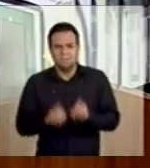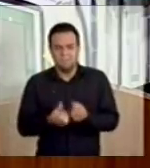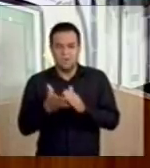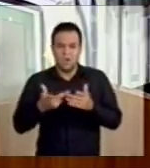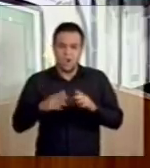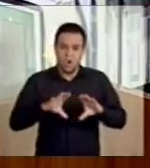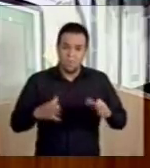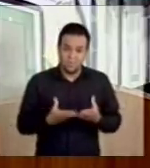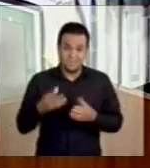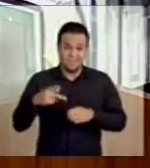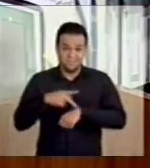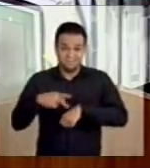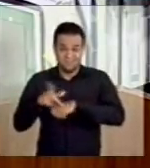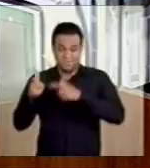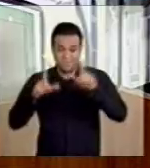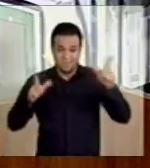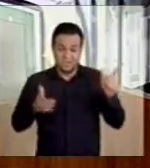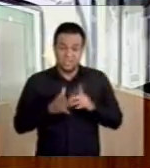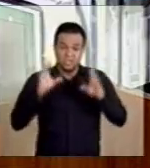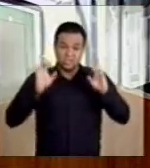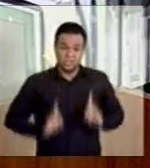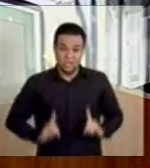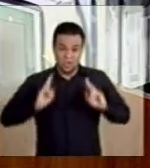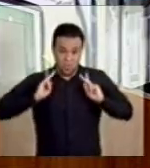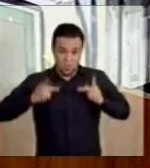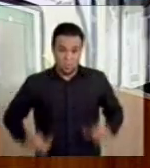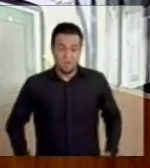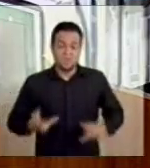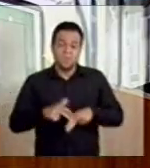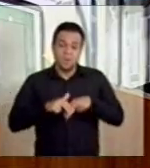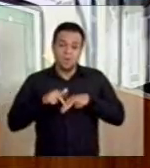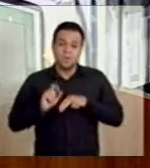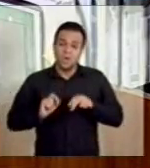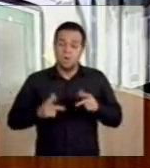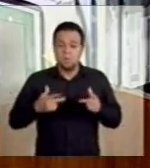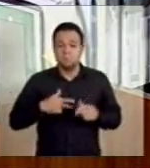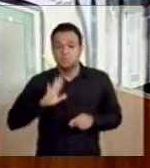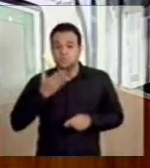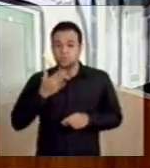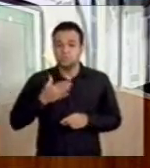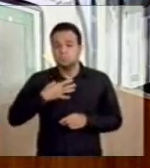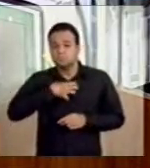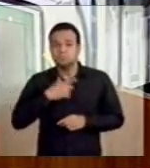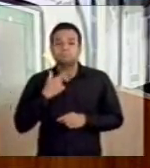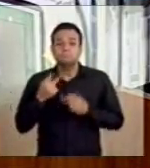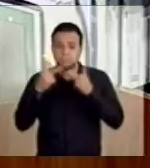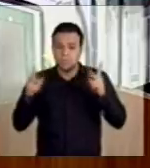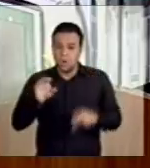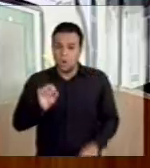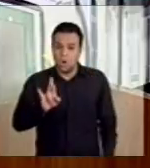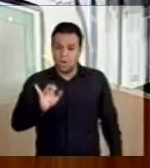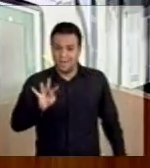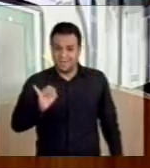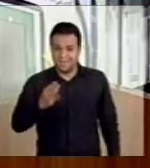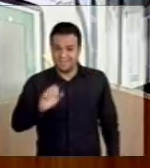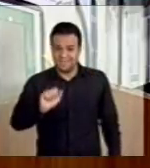à aplicação da legislação sobre direitos humanos em relação à orientação sexual e à identidade de gênero.